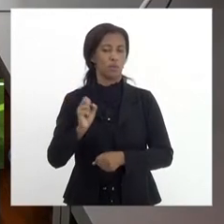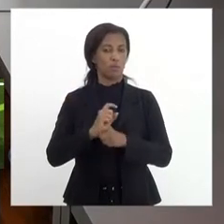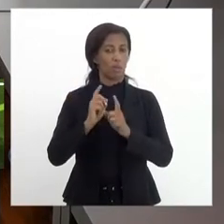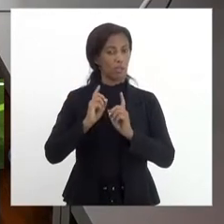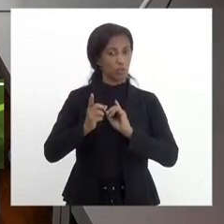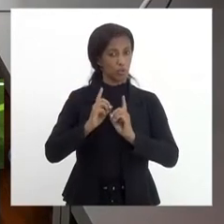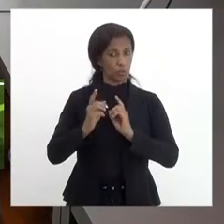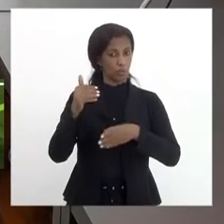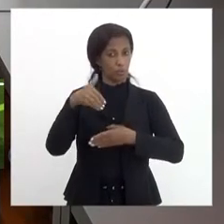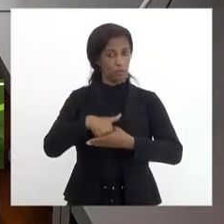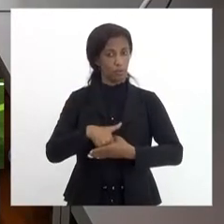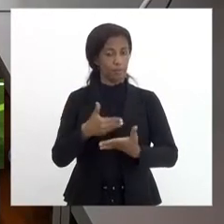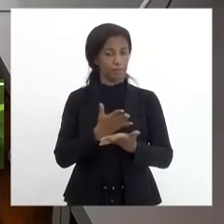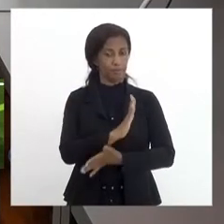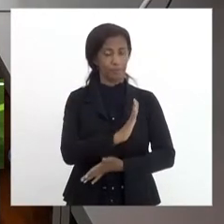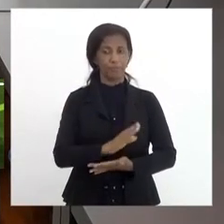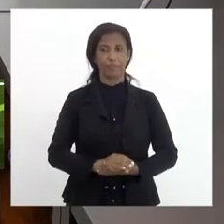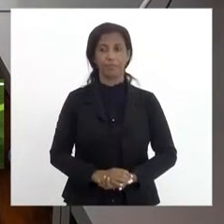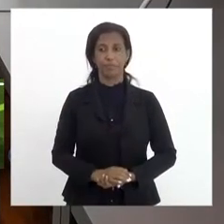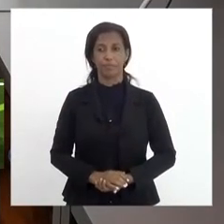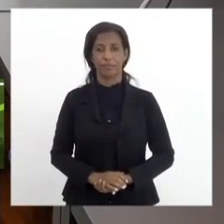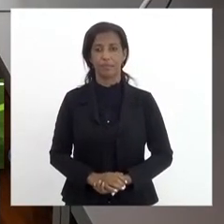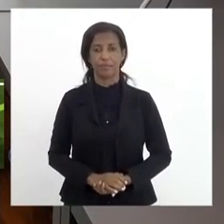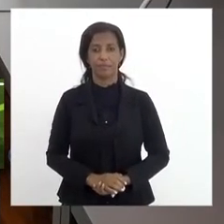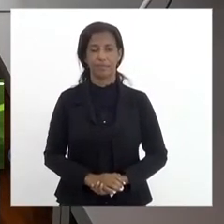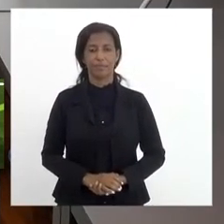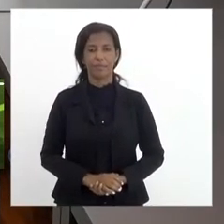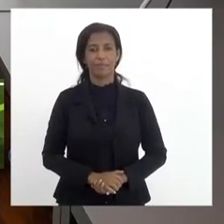em votação, aprovado.